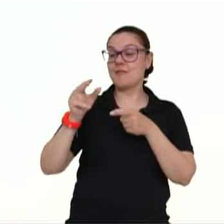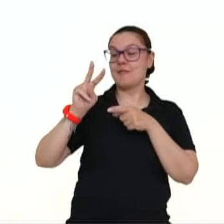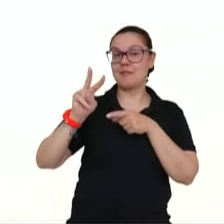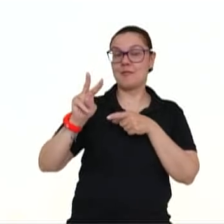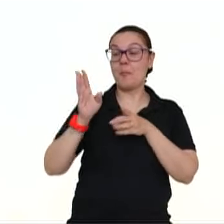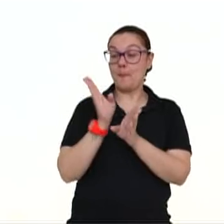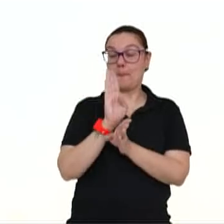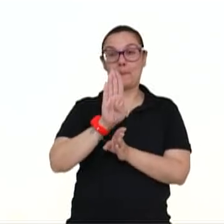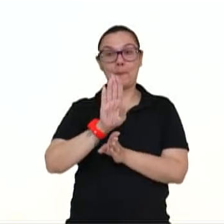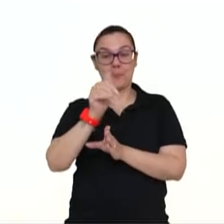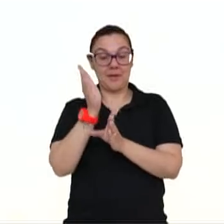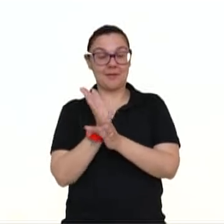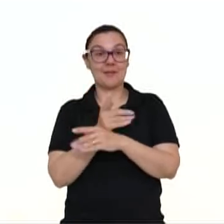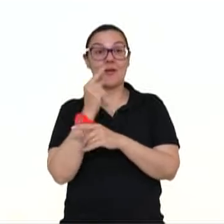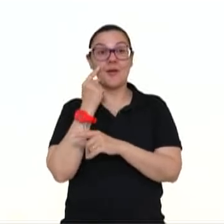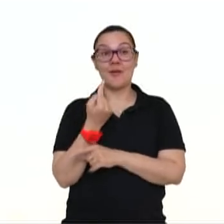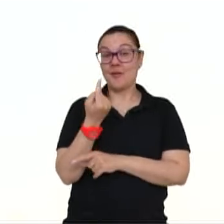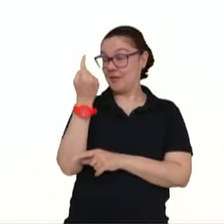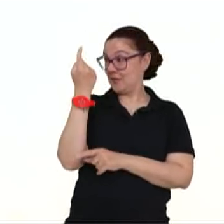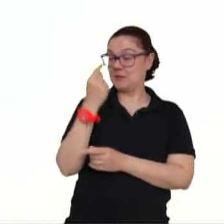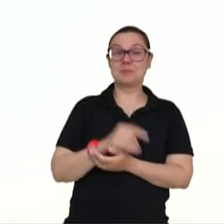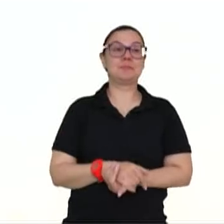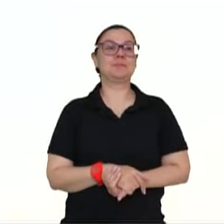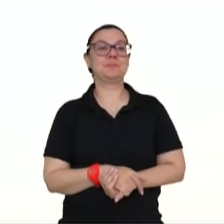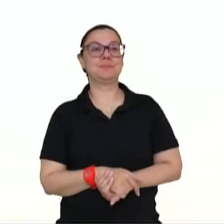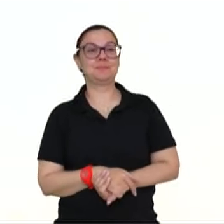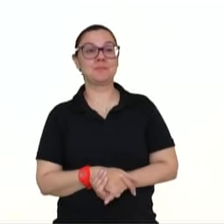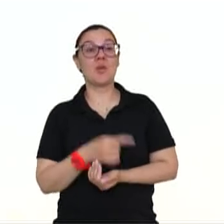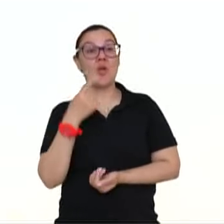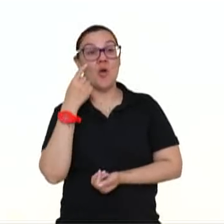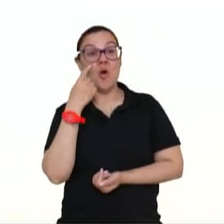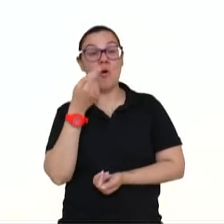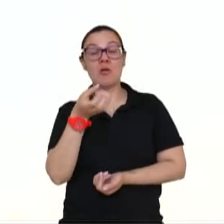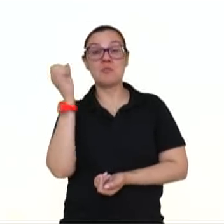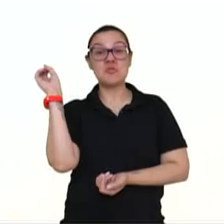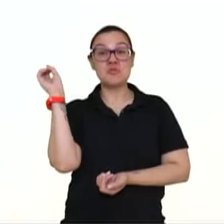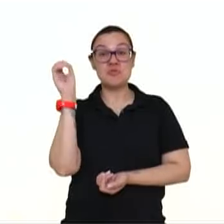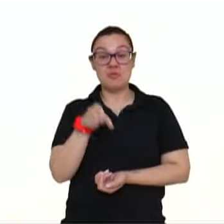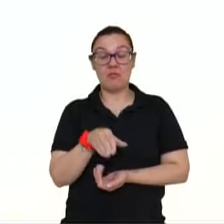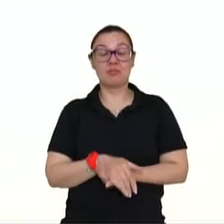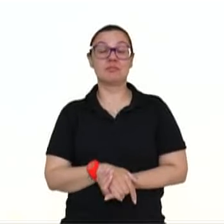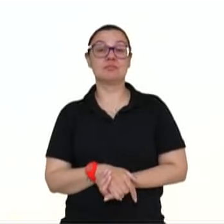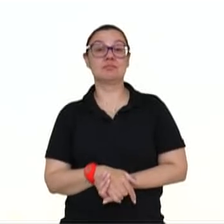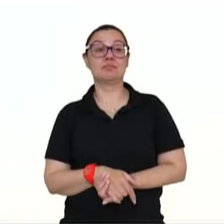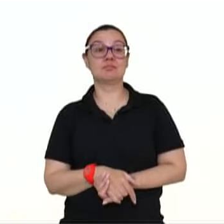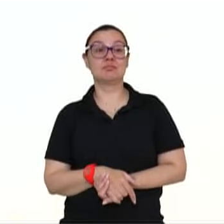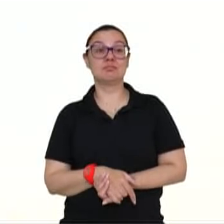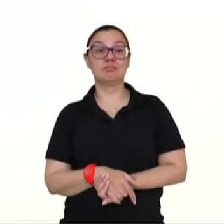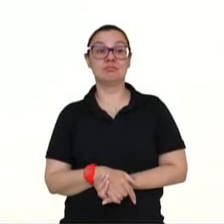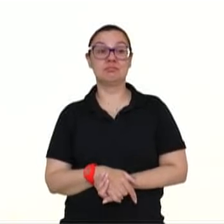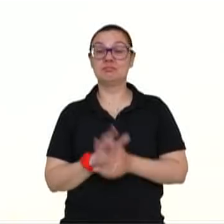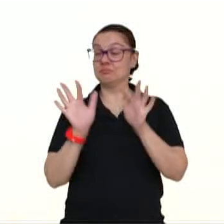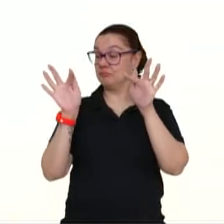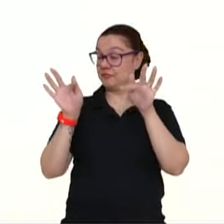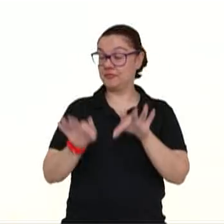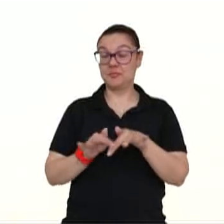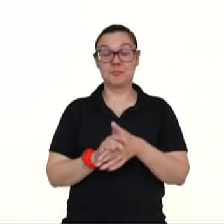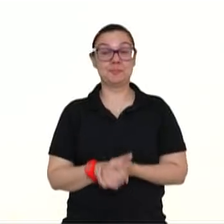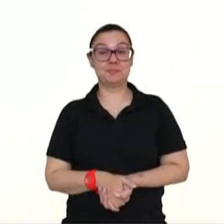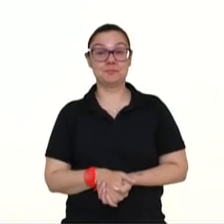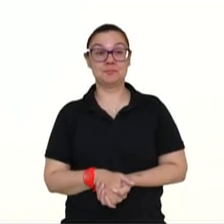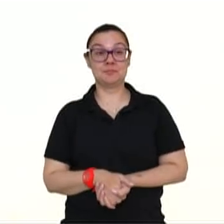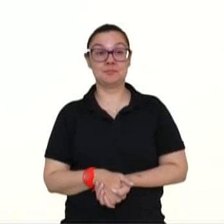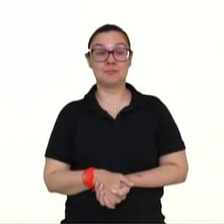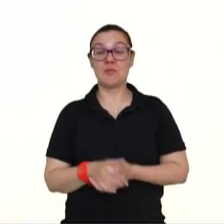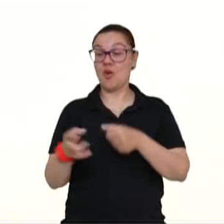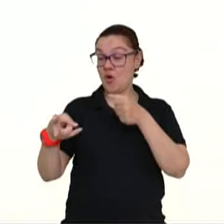de bitransitivo, se você escreveu assim. Olha onde me jogaram. Terminou. O